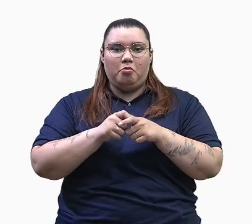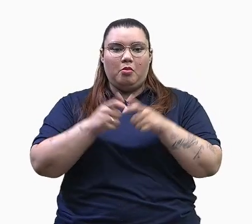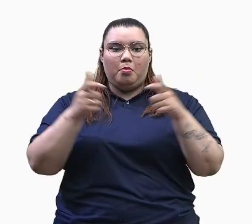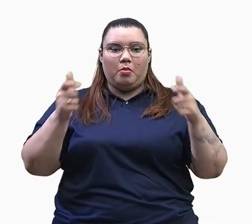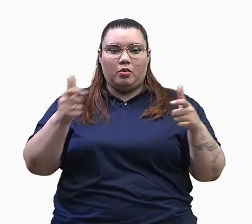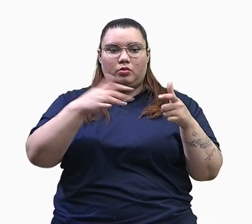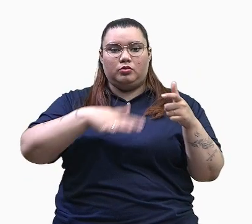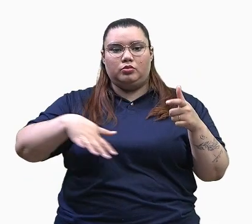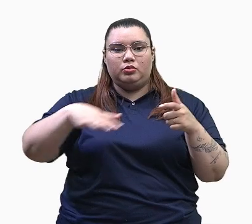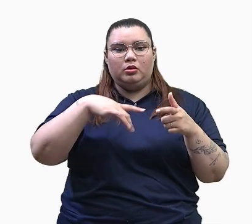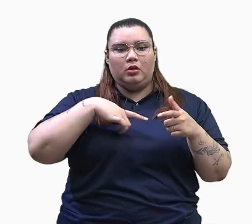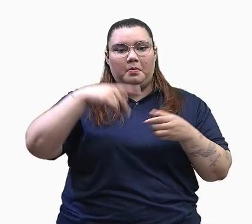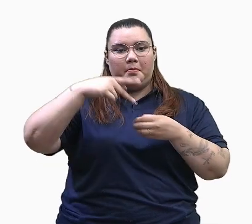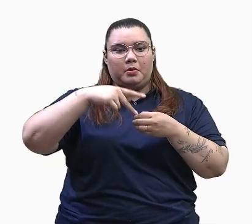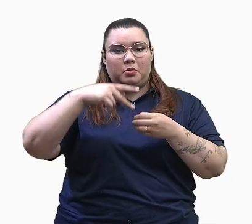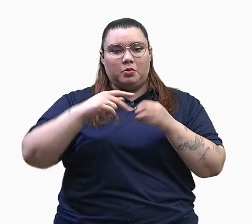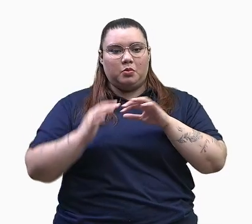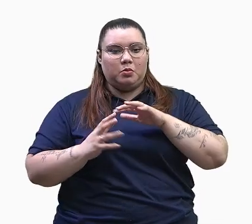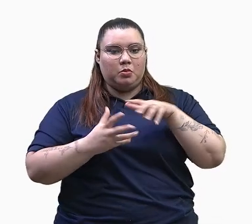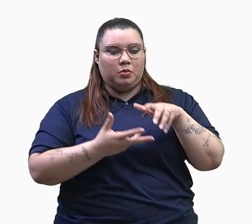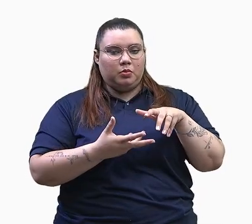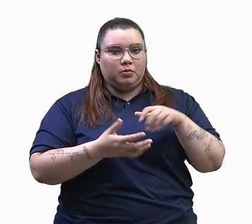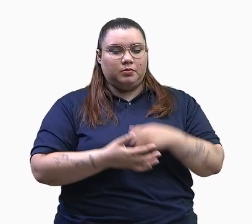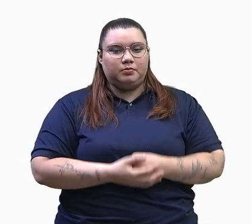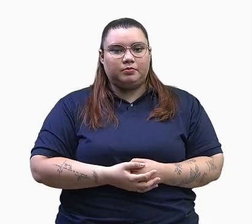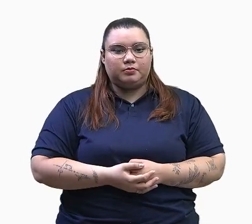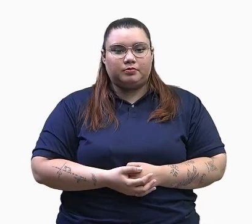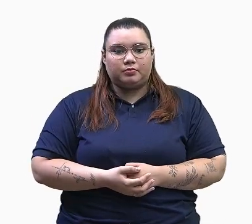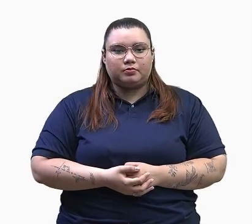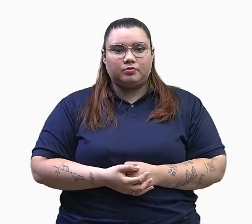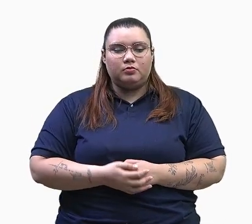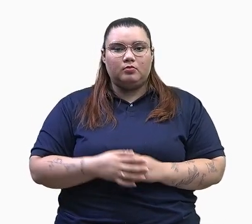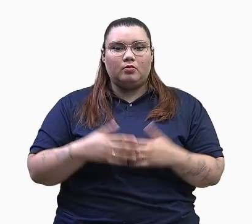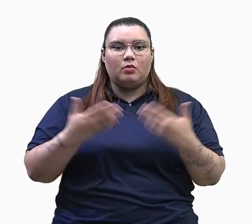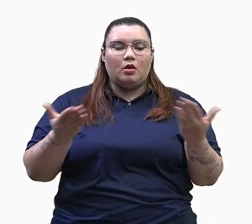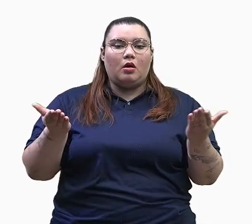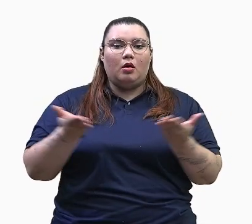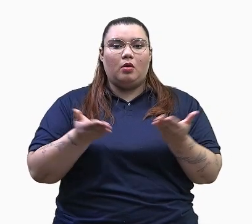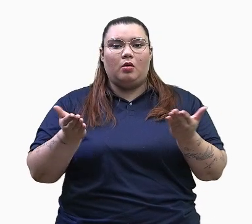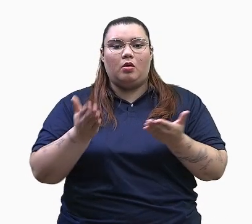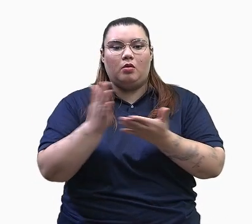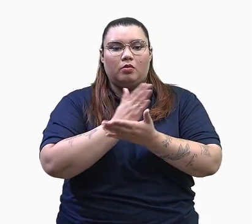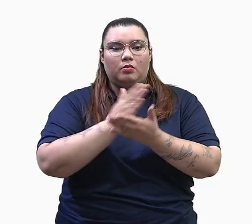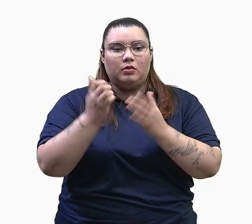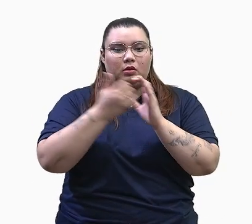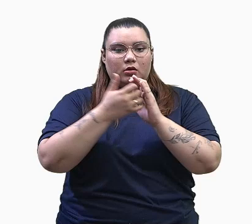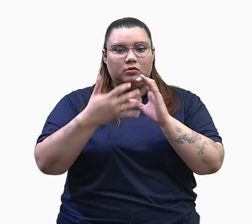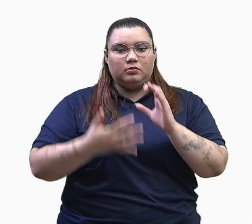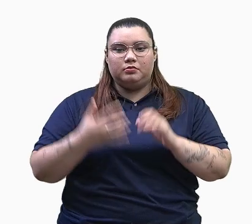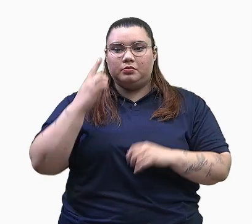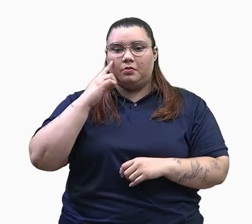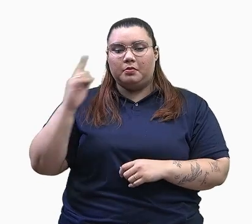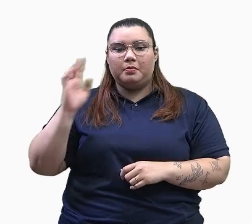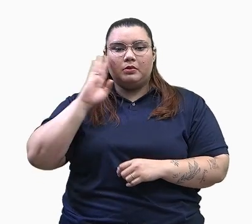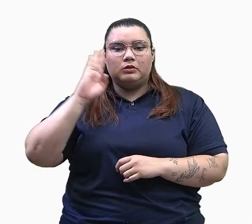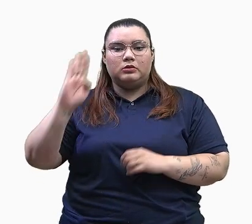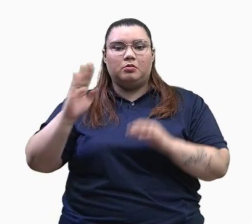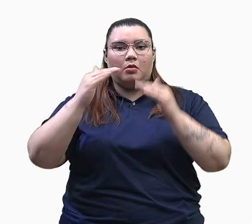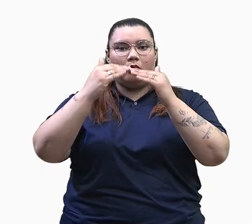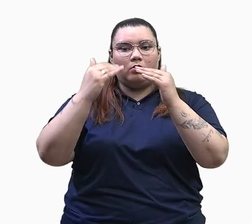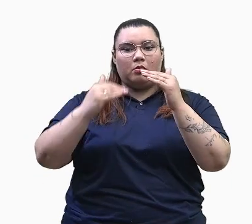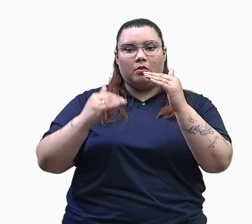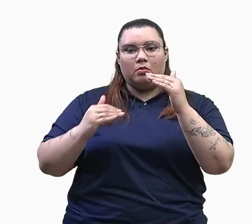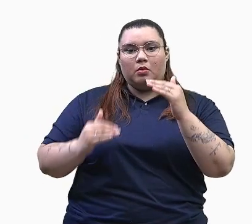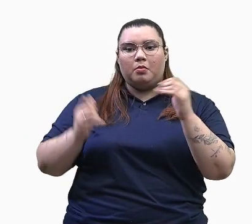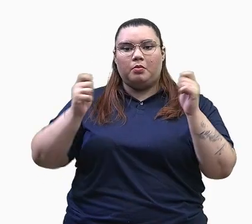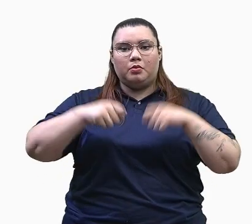reservas petrolíferas do mundo. Vamos a algumas características do petróleo, os principais derivados, né? O que a gente